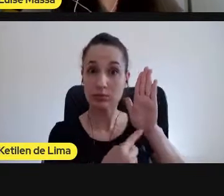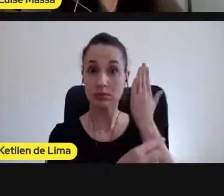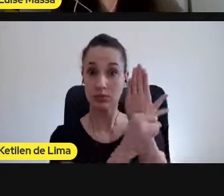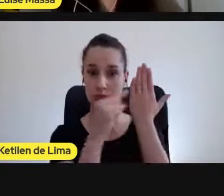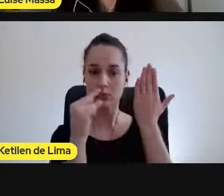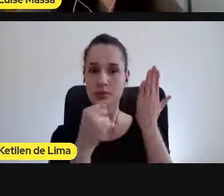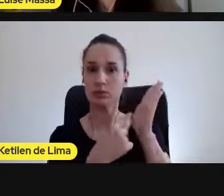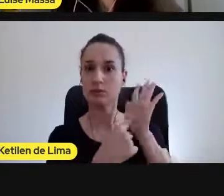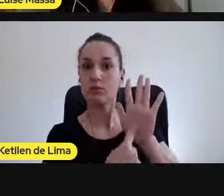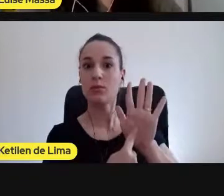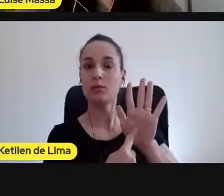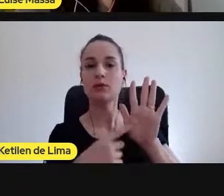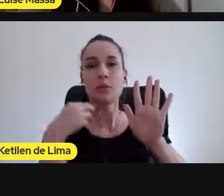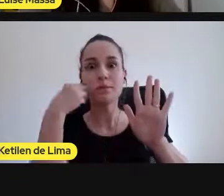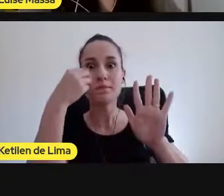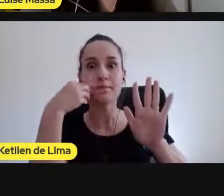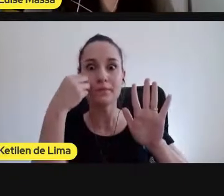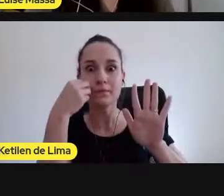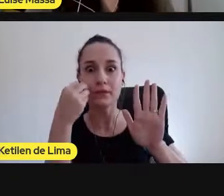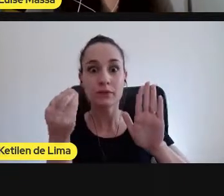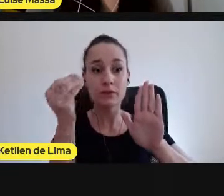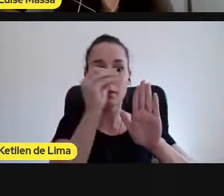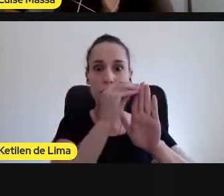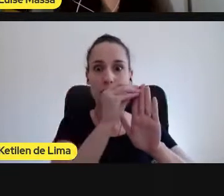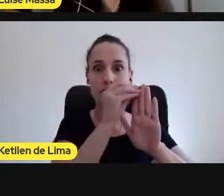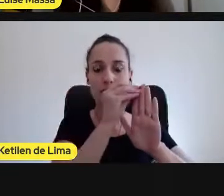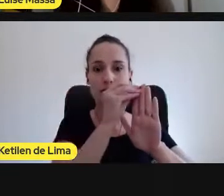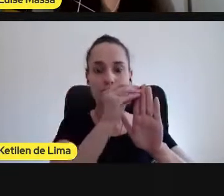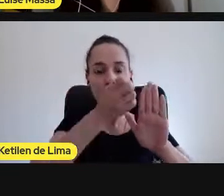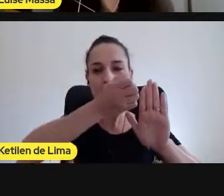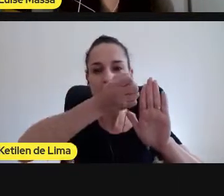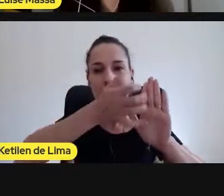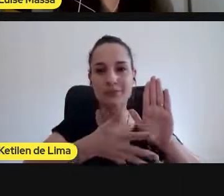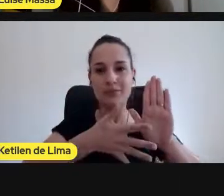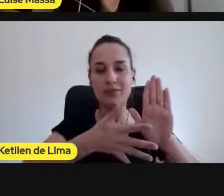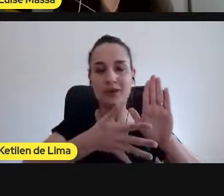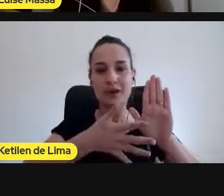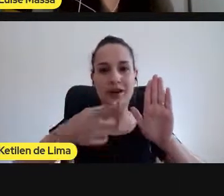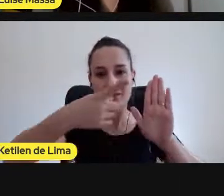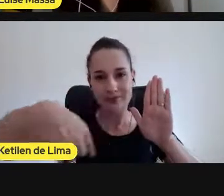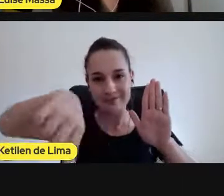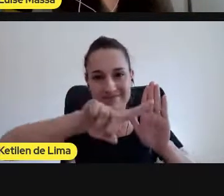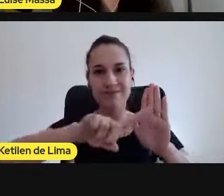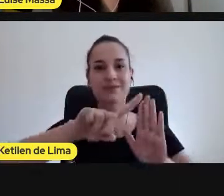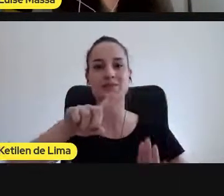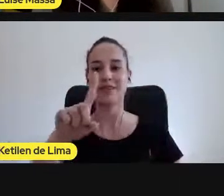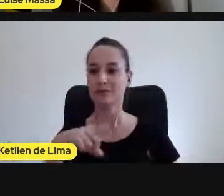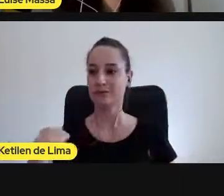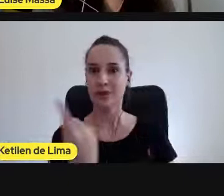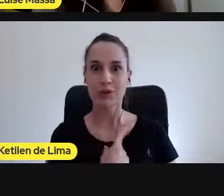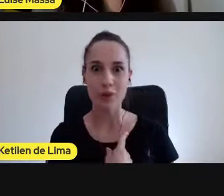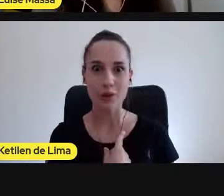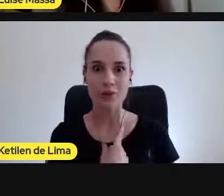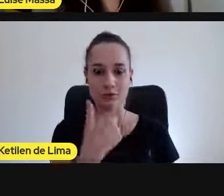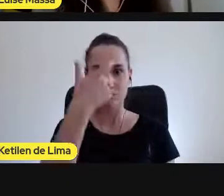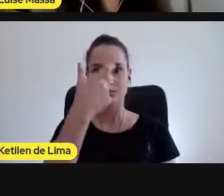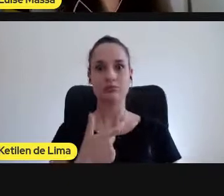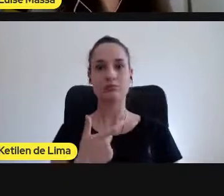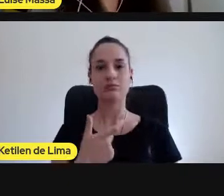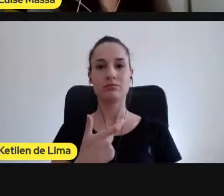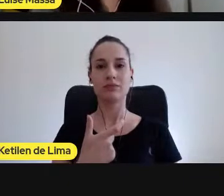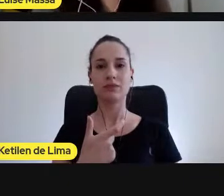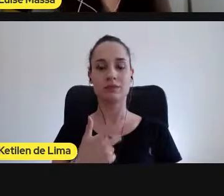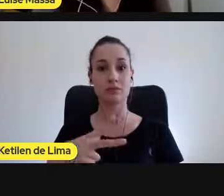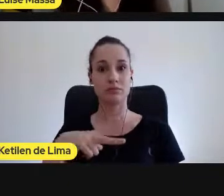como algo de suma importância para a nossa formação, como sujeitos, como cidadãos,